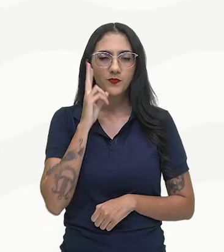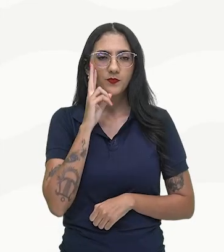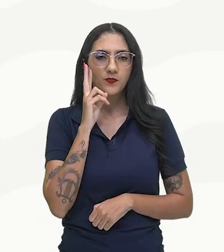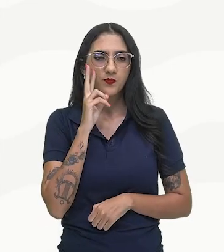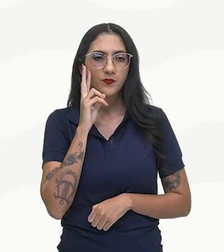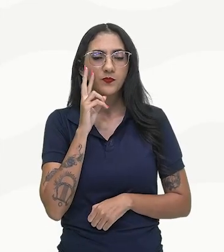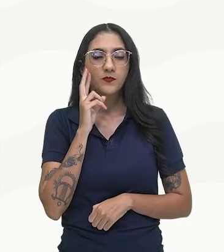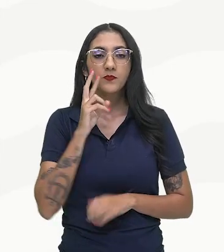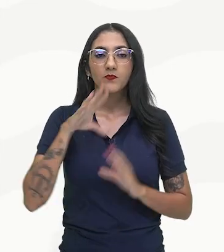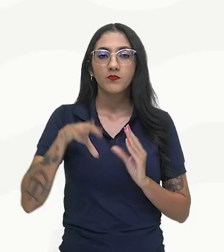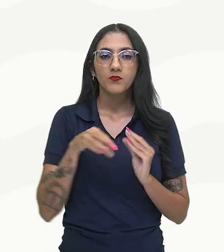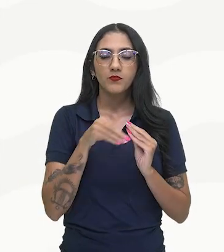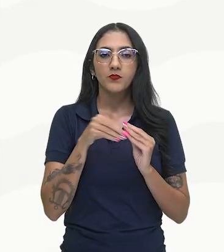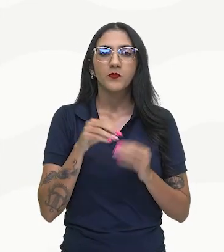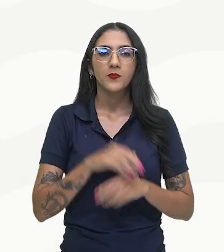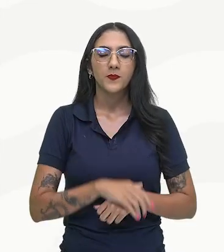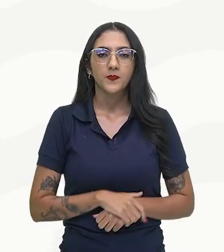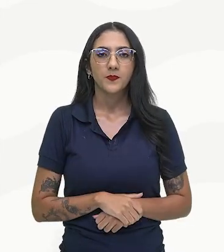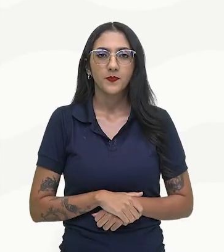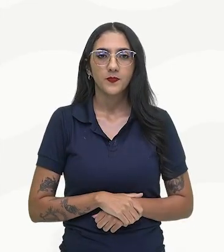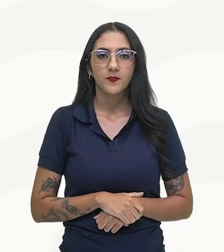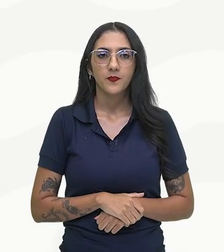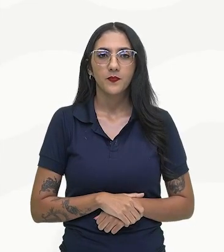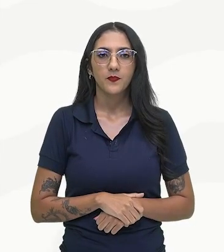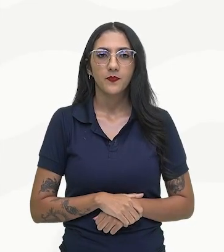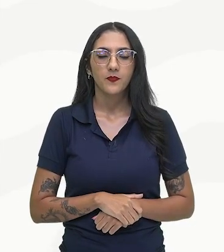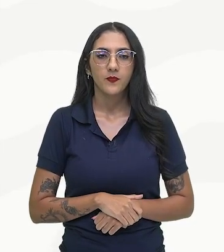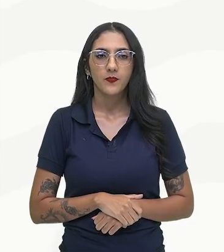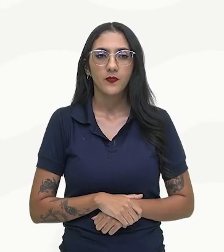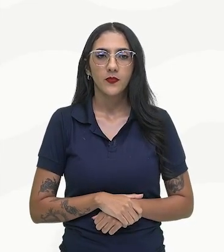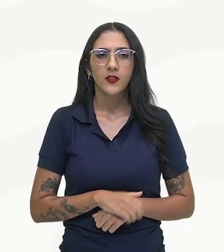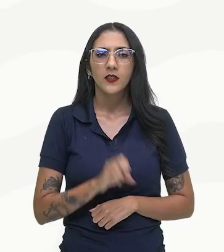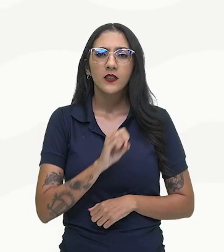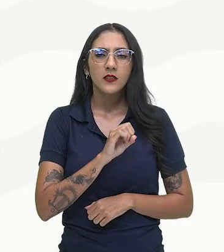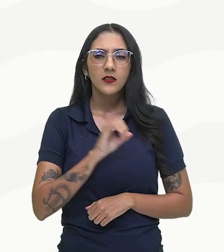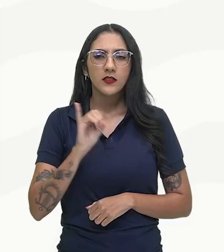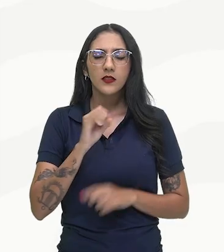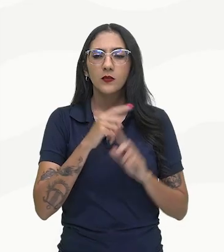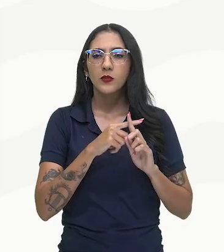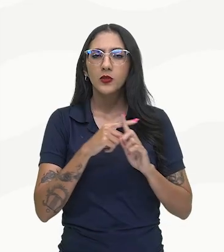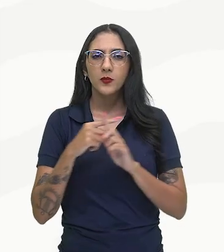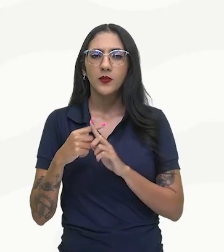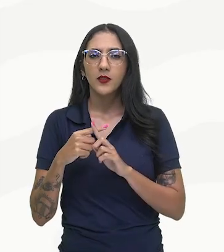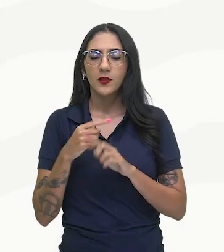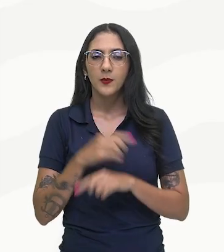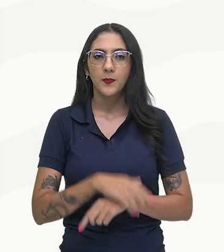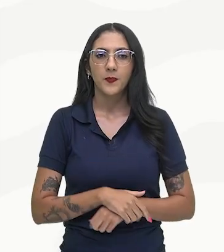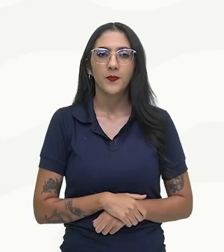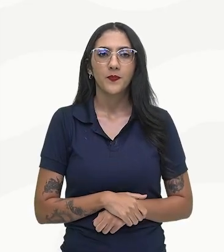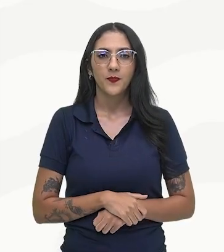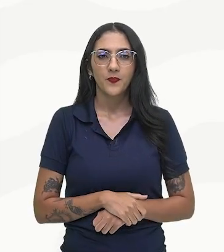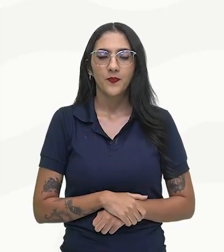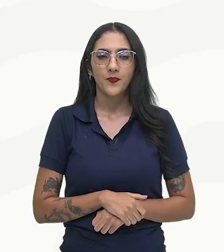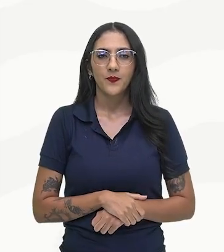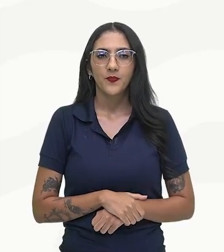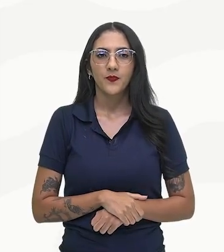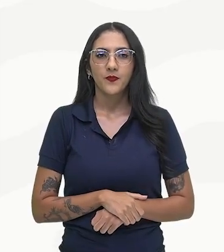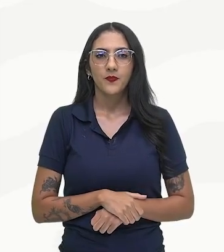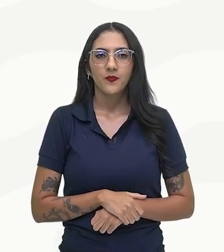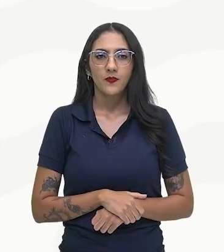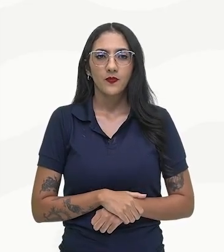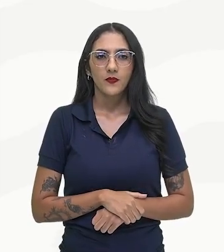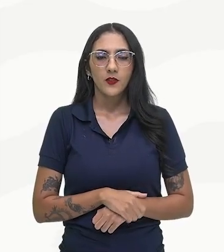tem as seguintes medidas. E se a gente multiplicar o 8 mais